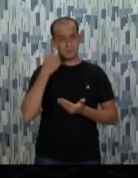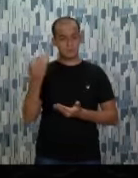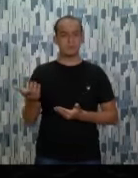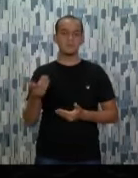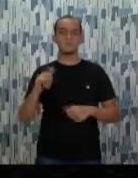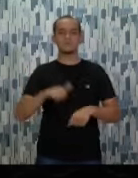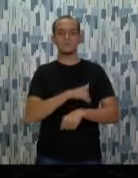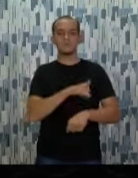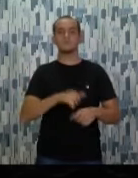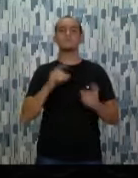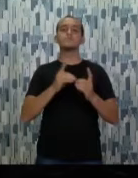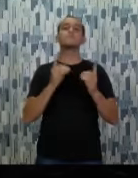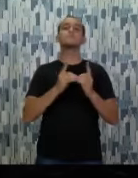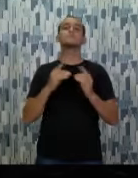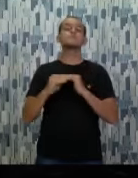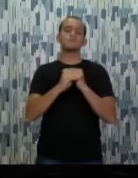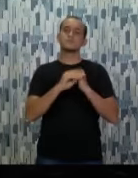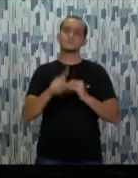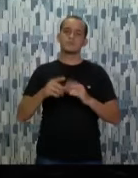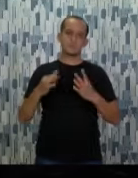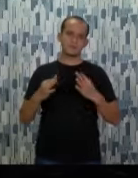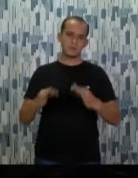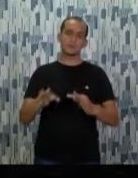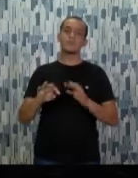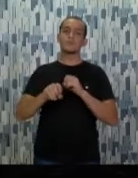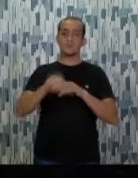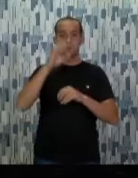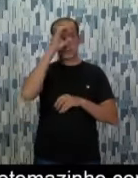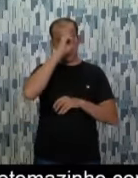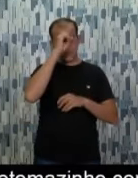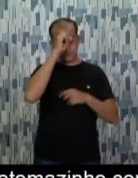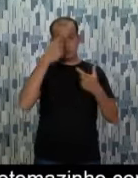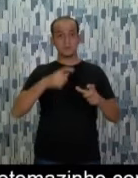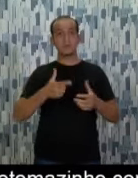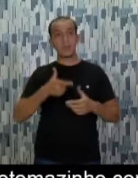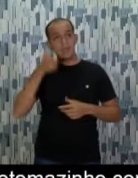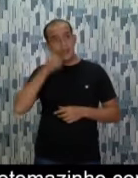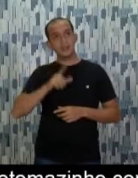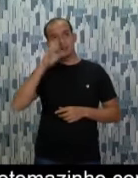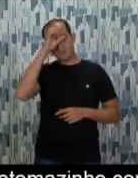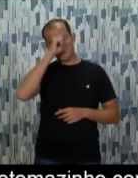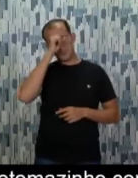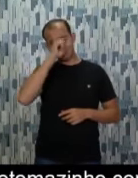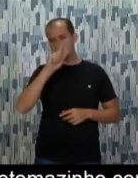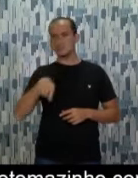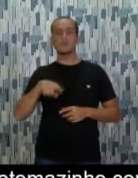a estratégia didática assimétrica são técnicas de ensino e aprendizagem onde o ganho de aprendizagem é